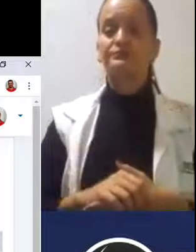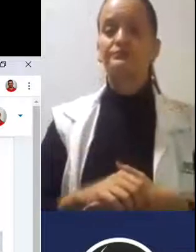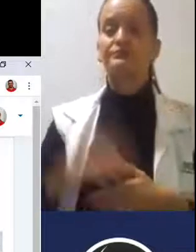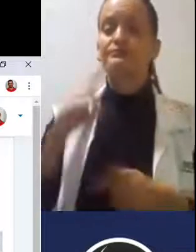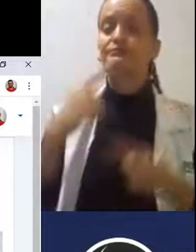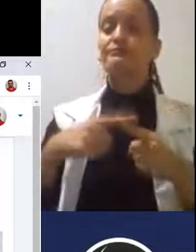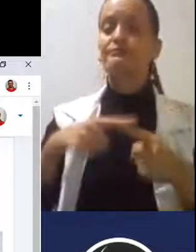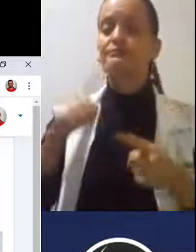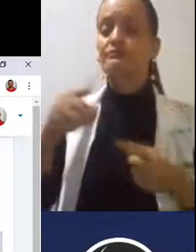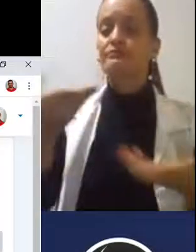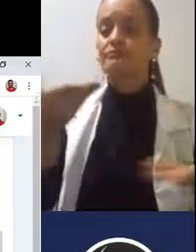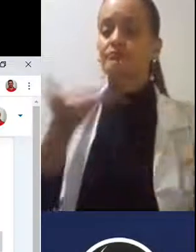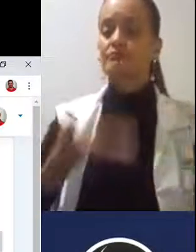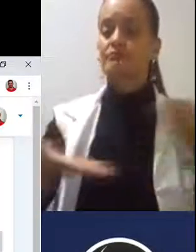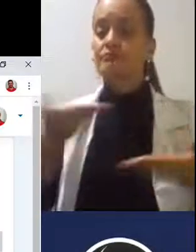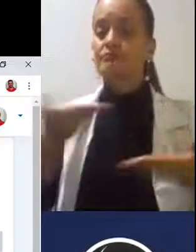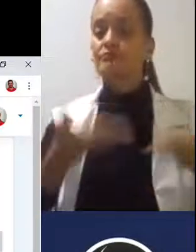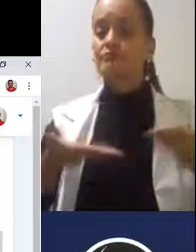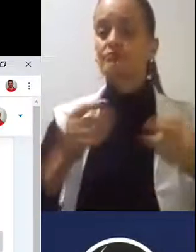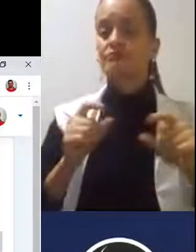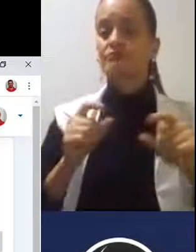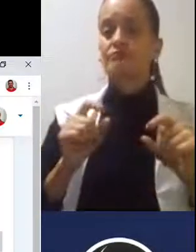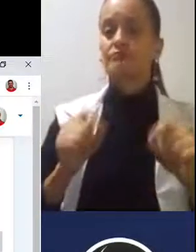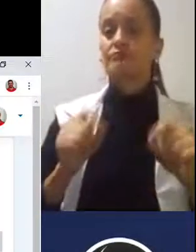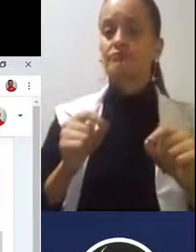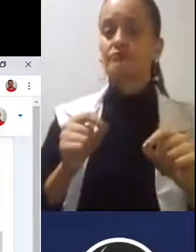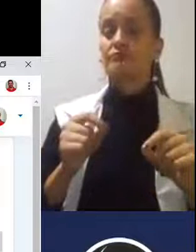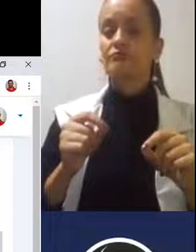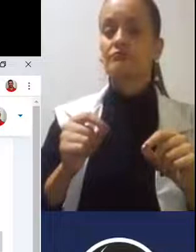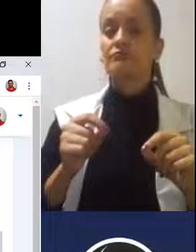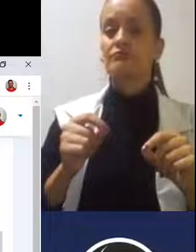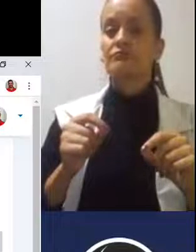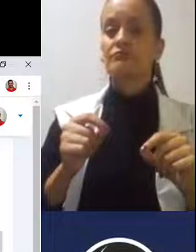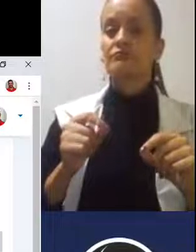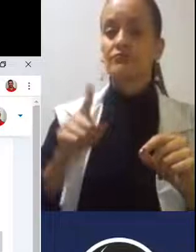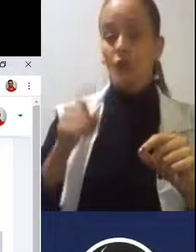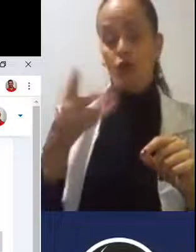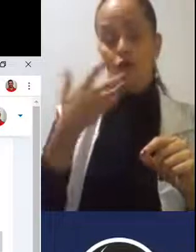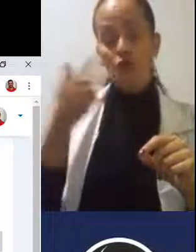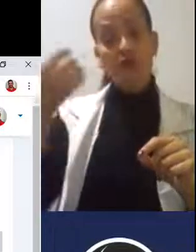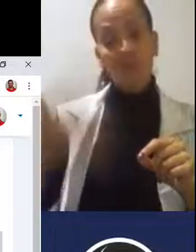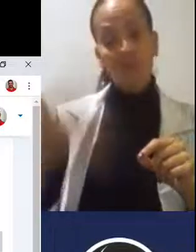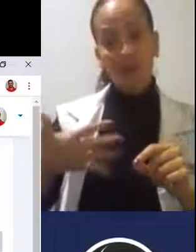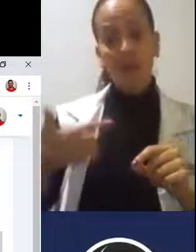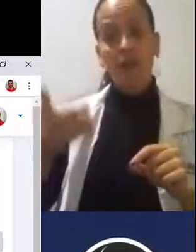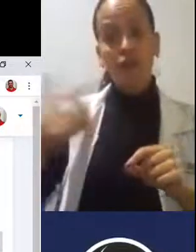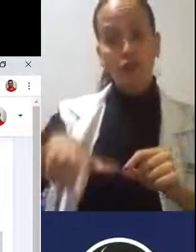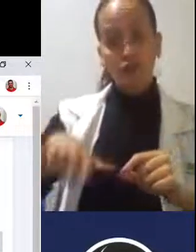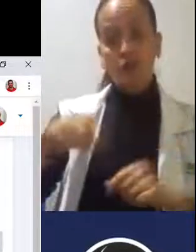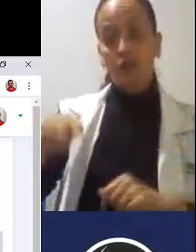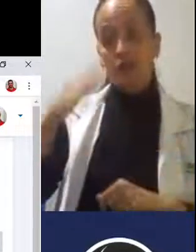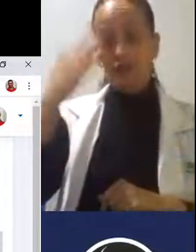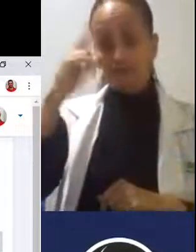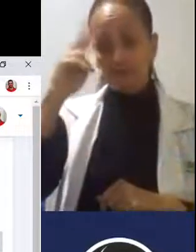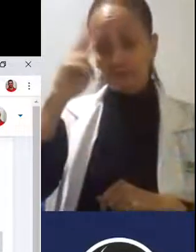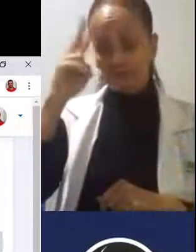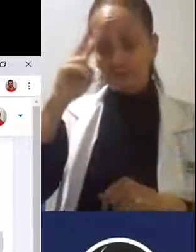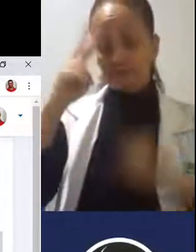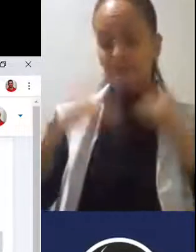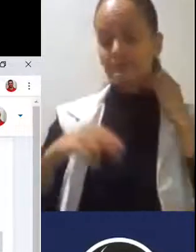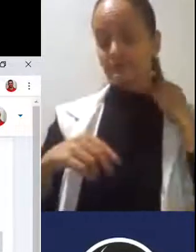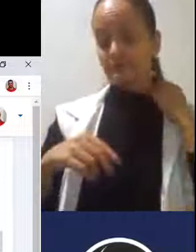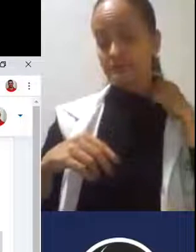relacionado, né, ao cálculo de resistividade. Então, eu vou dar uma revisada aí com vocês, né, no ponto onde a gente parou, para a gente